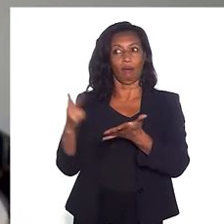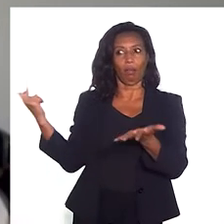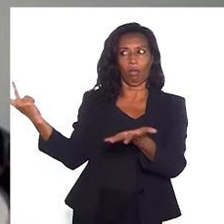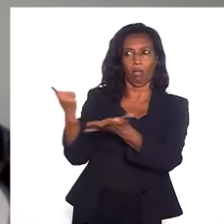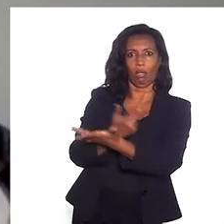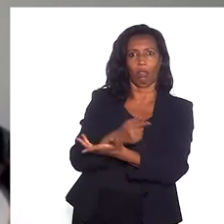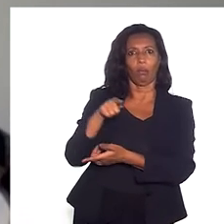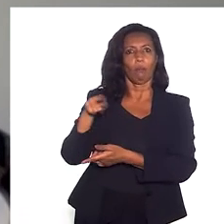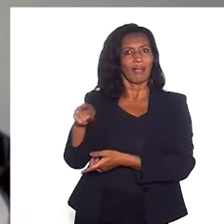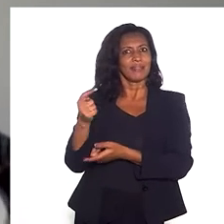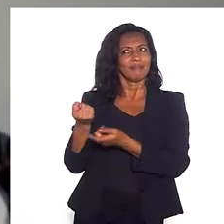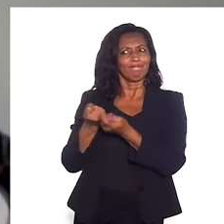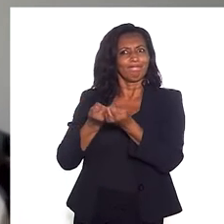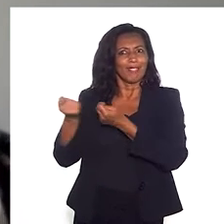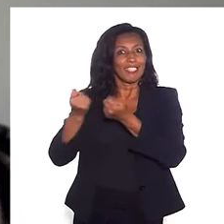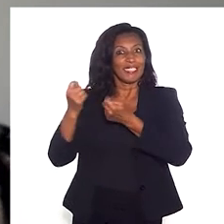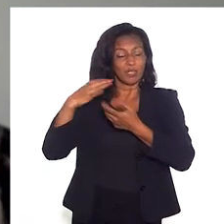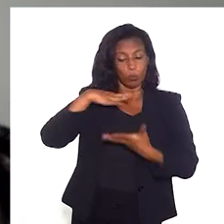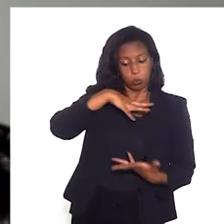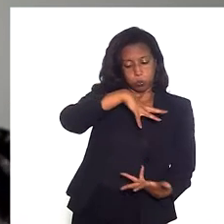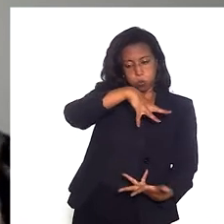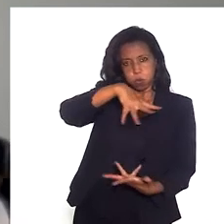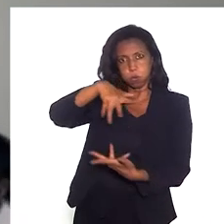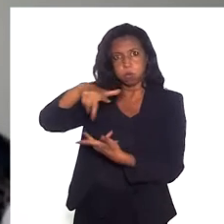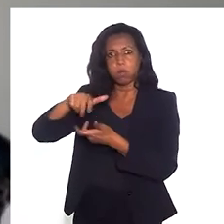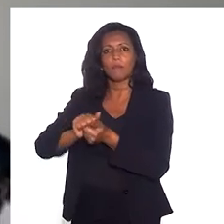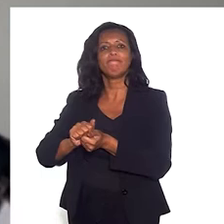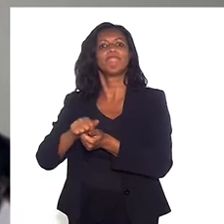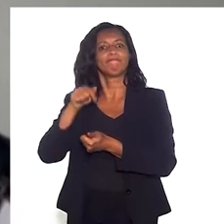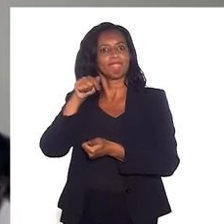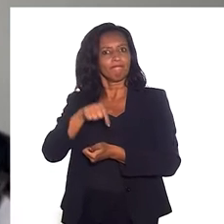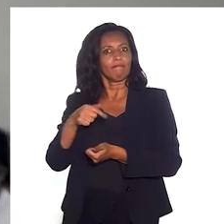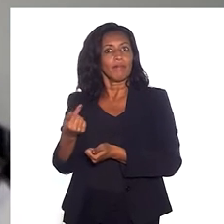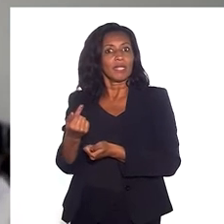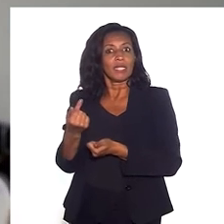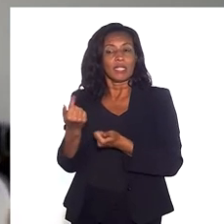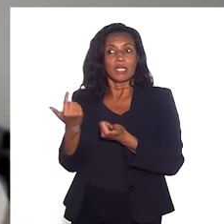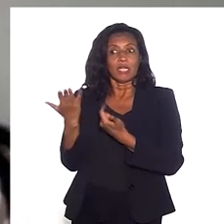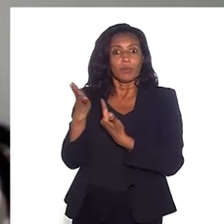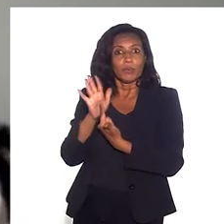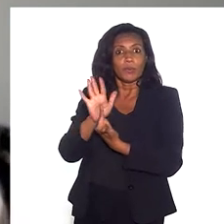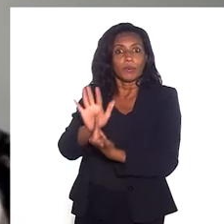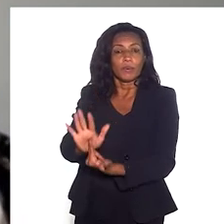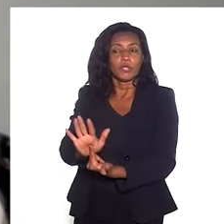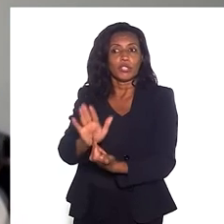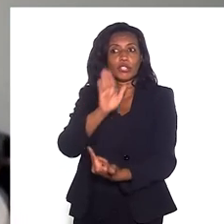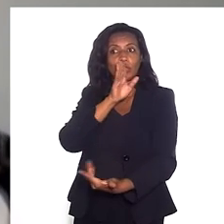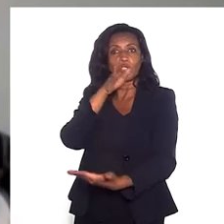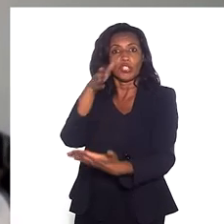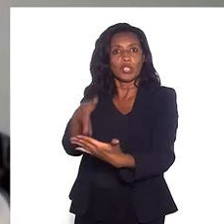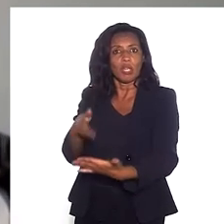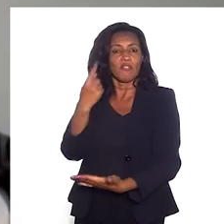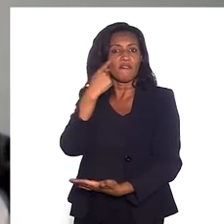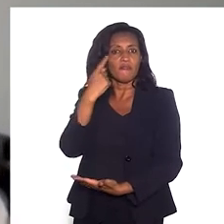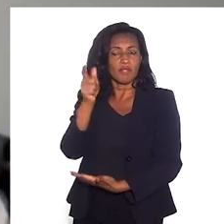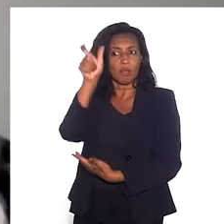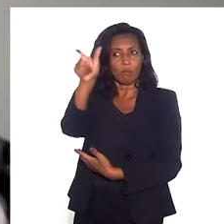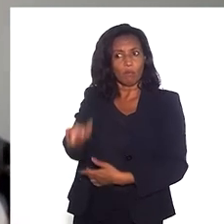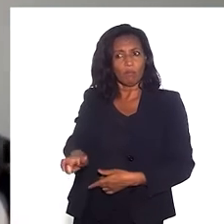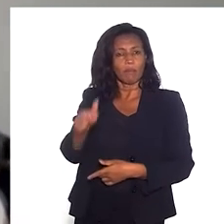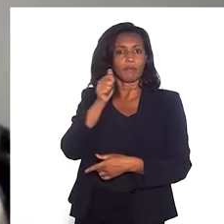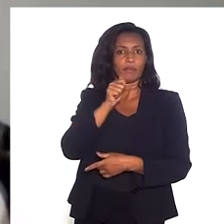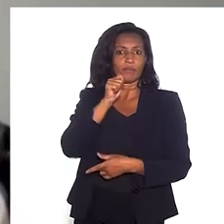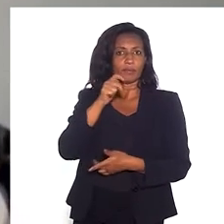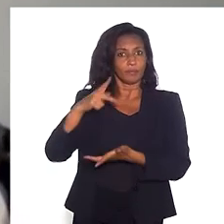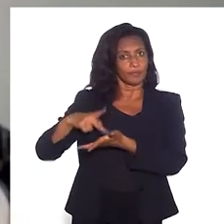aí, mas é uma crise ambiental mundial. E um reflexo muito direto que a gente vê nas mulheres,